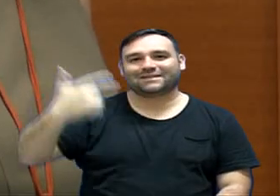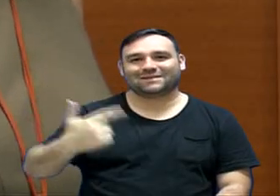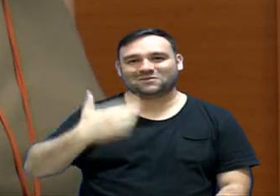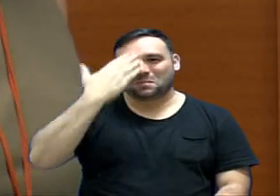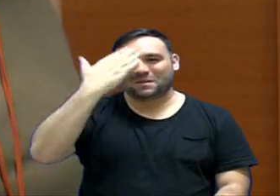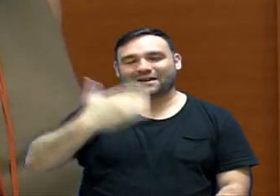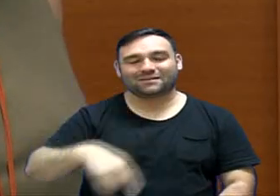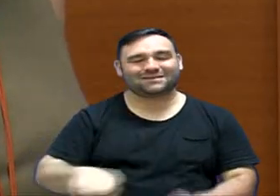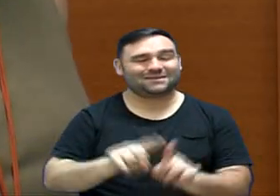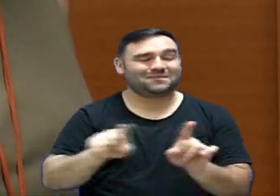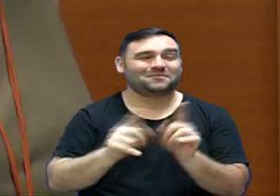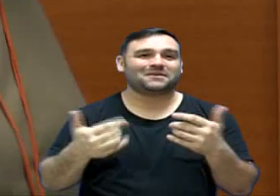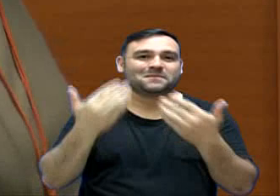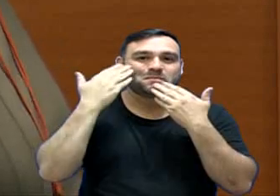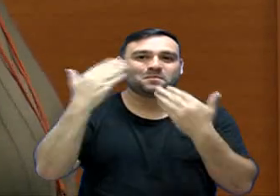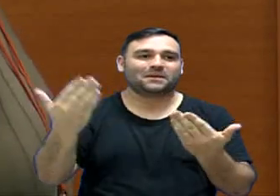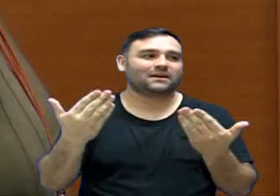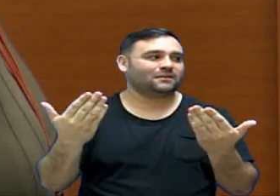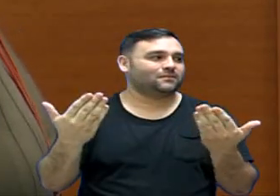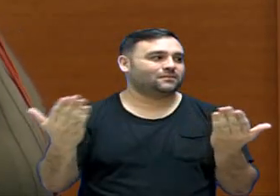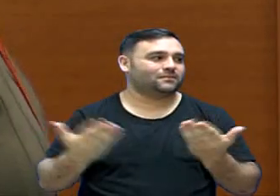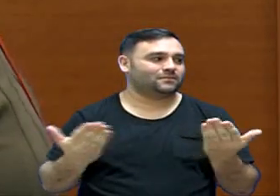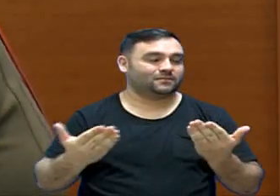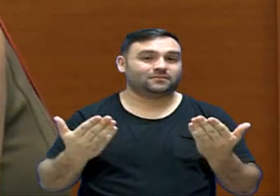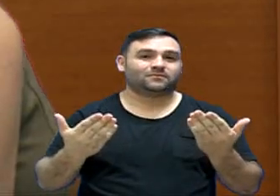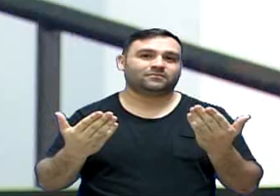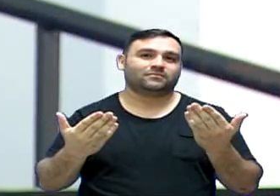Obrigado. Obrigado a